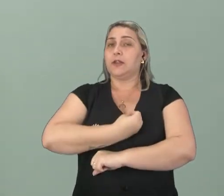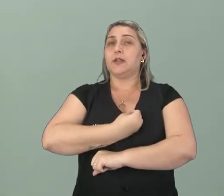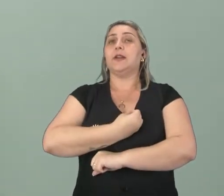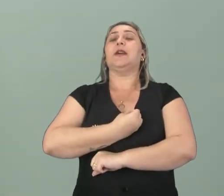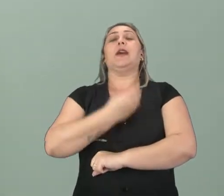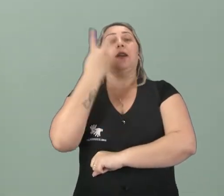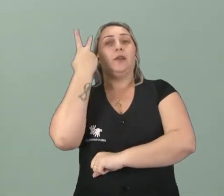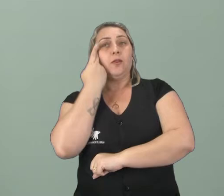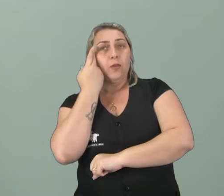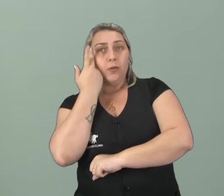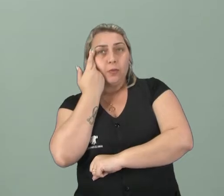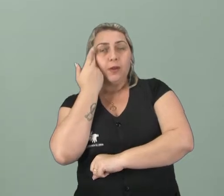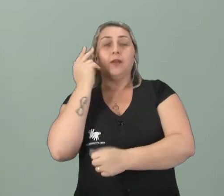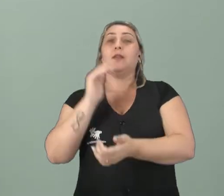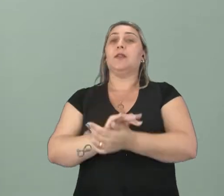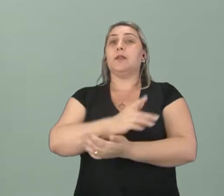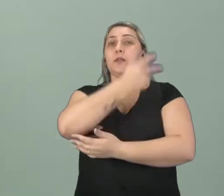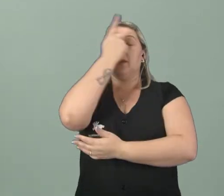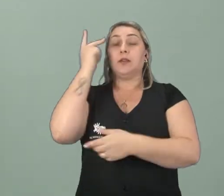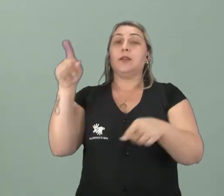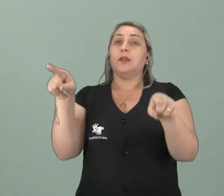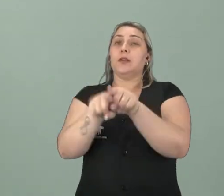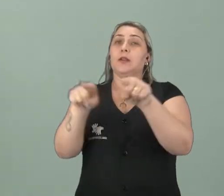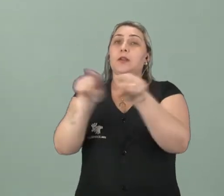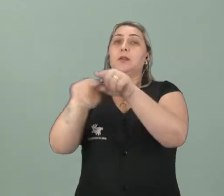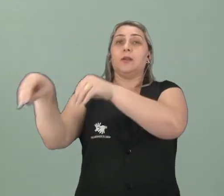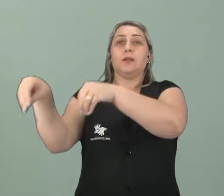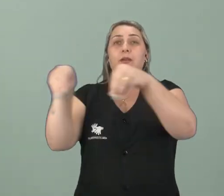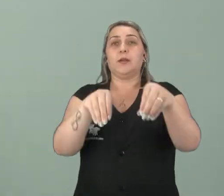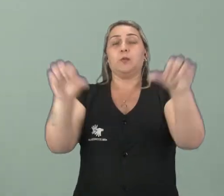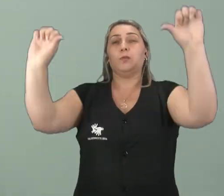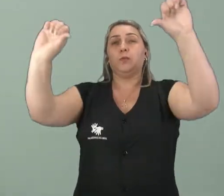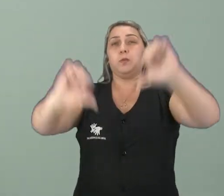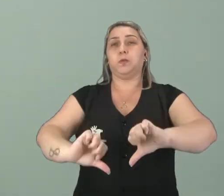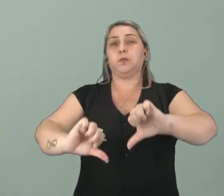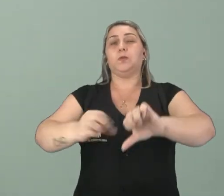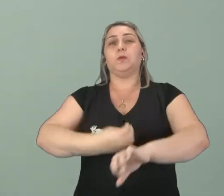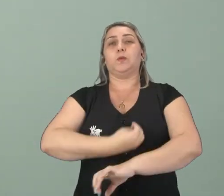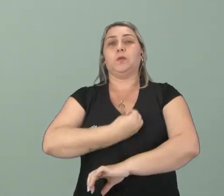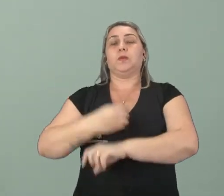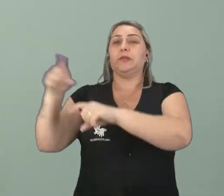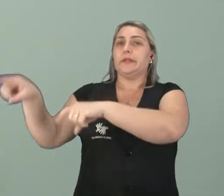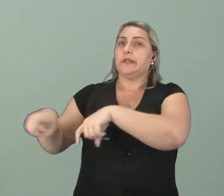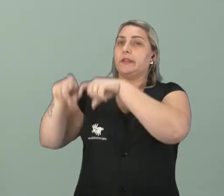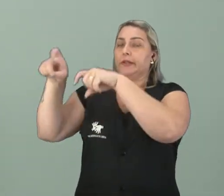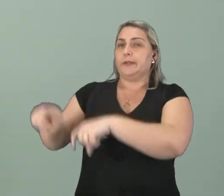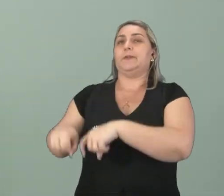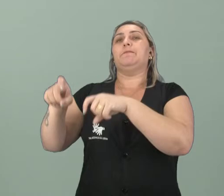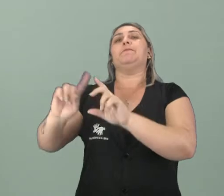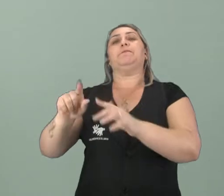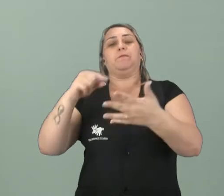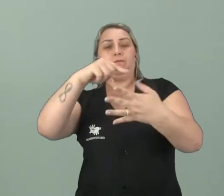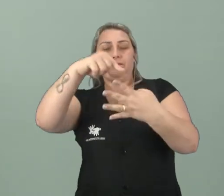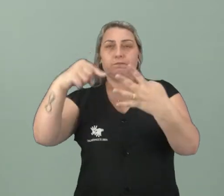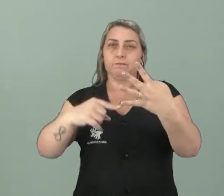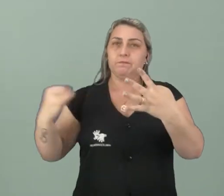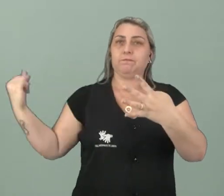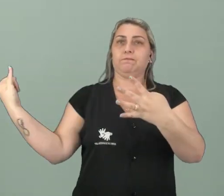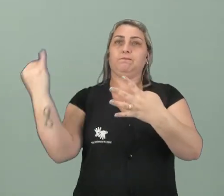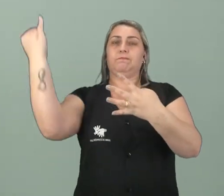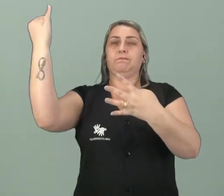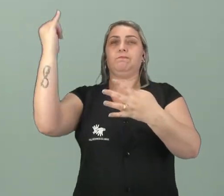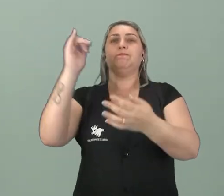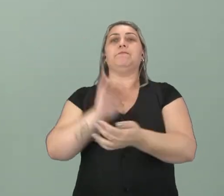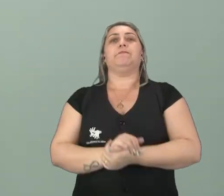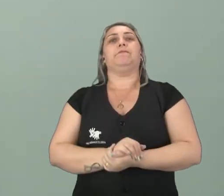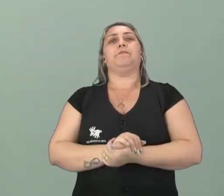é natural que as pessoas também saiam. Então, as péssimas condições de vida no campo foi um outro fator importante para